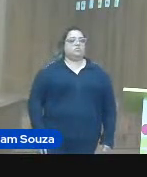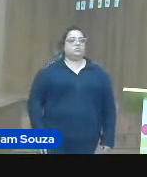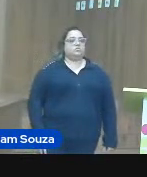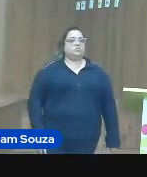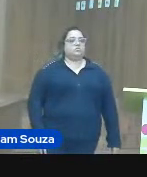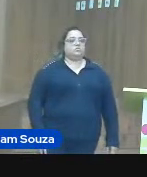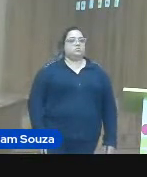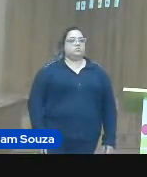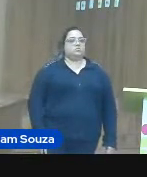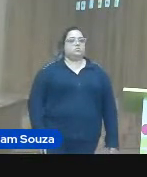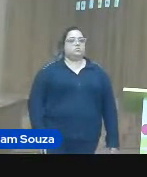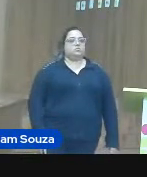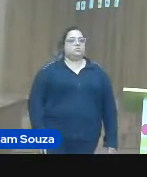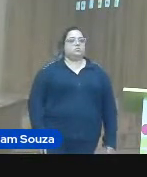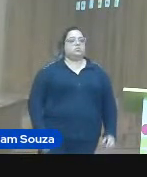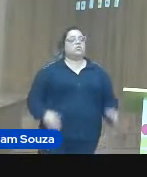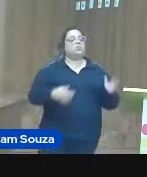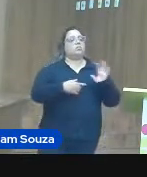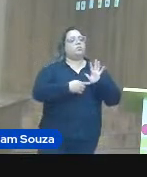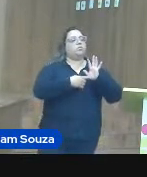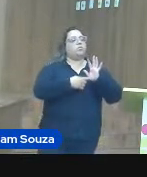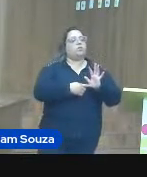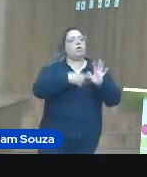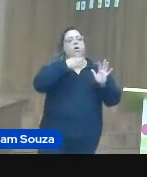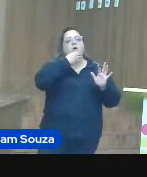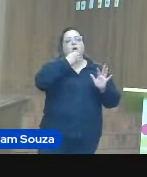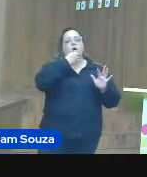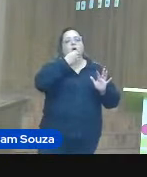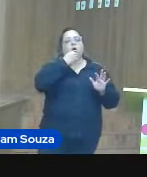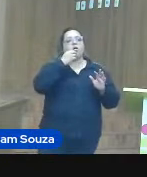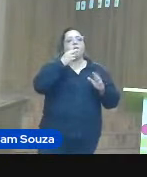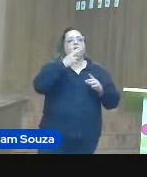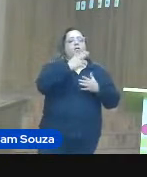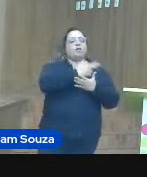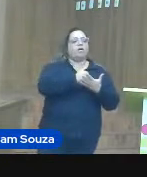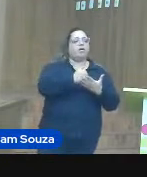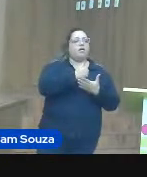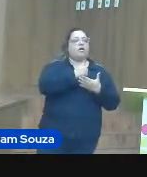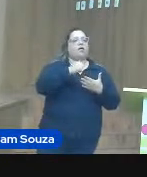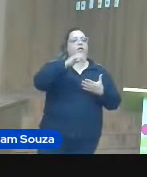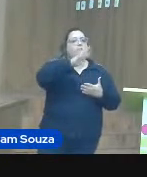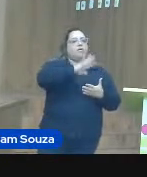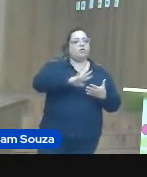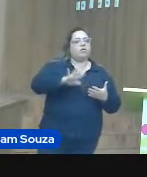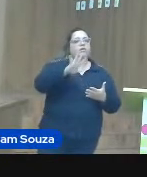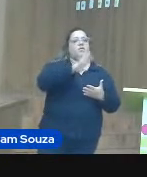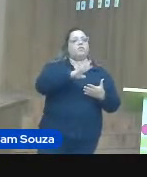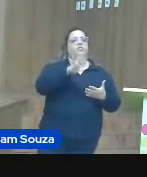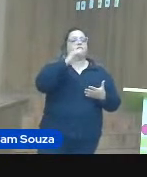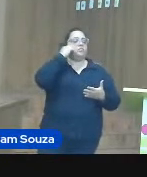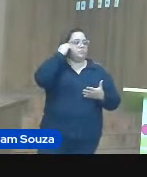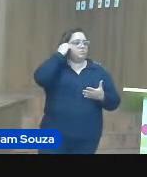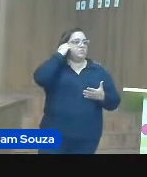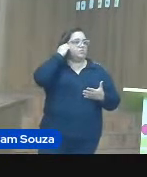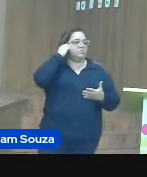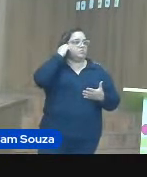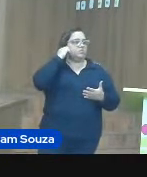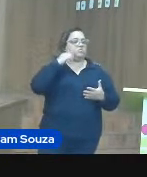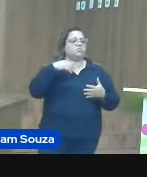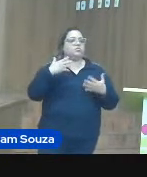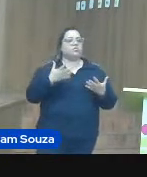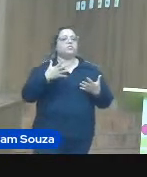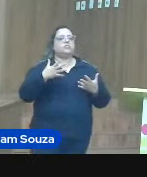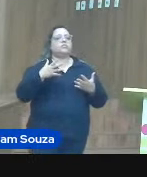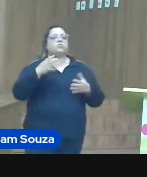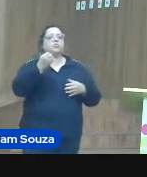homem na arte, no espaço. E tem no templo grego as proporções, o